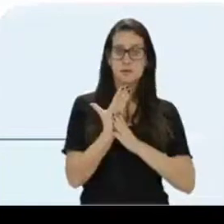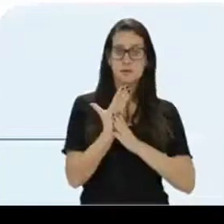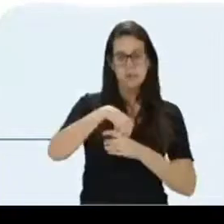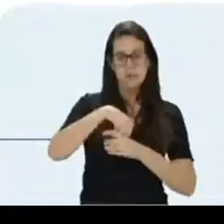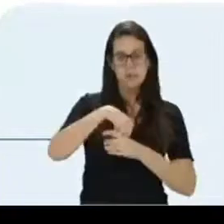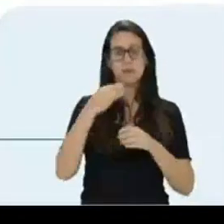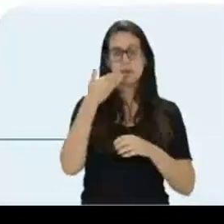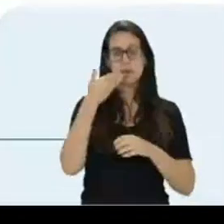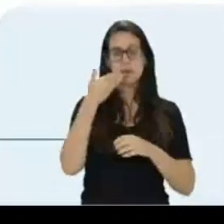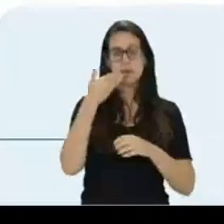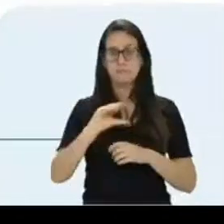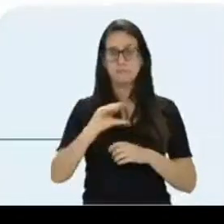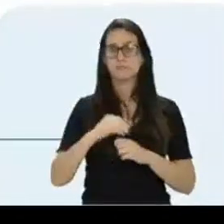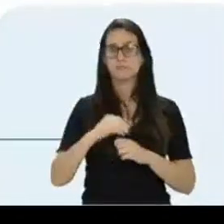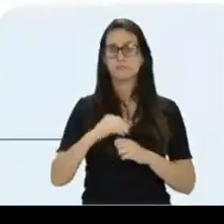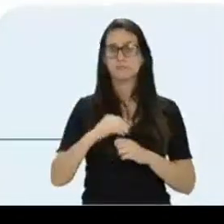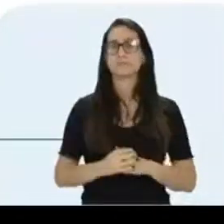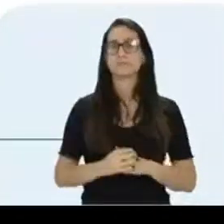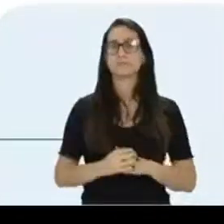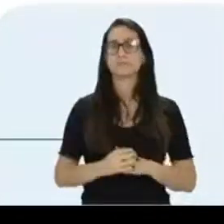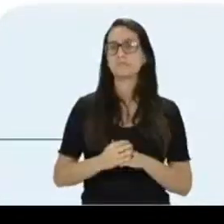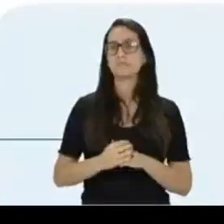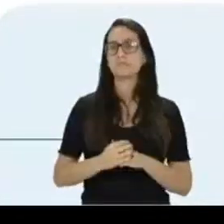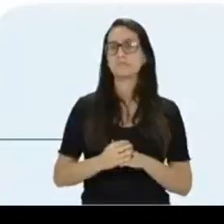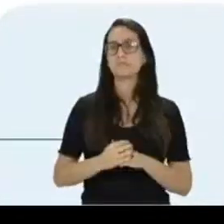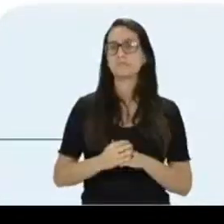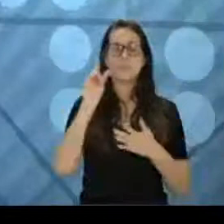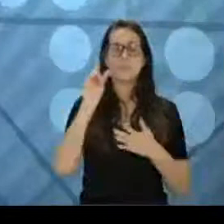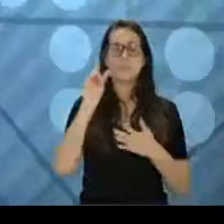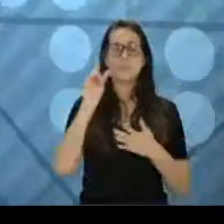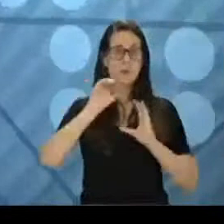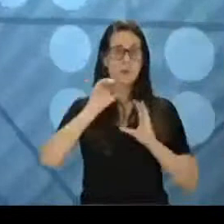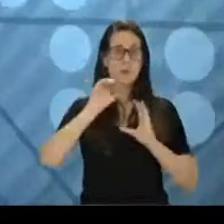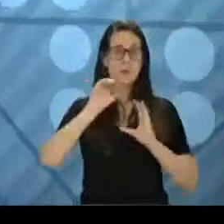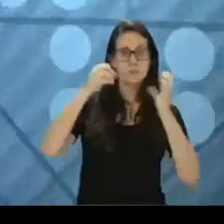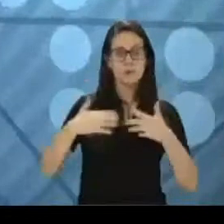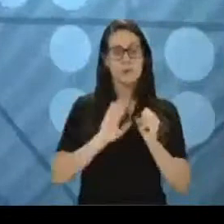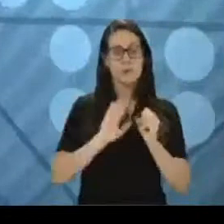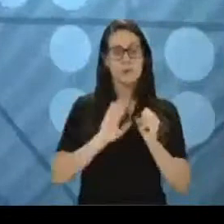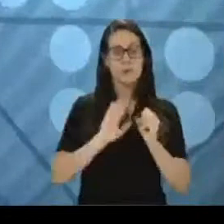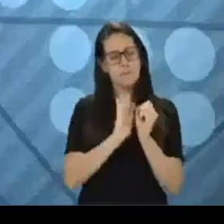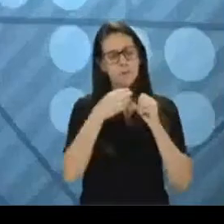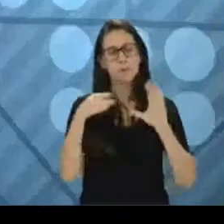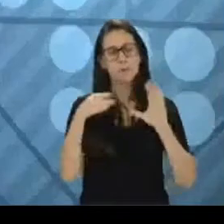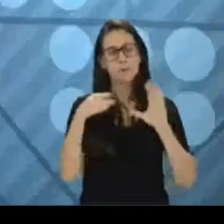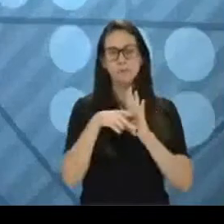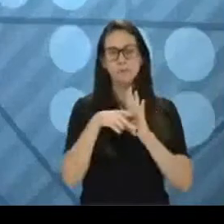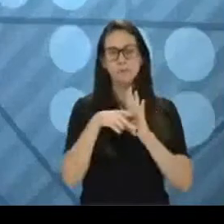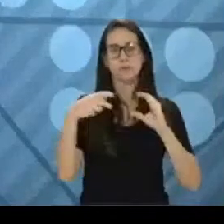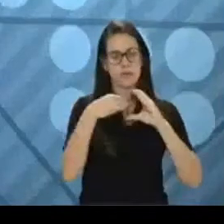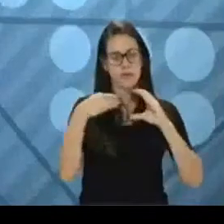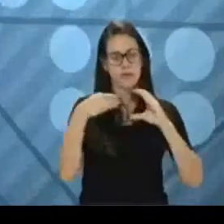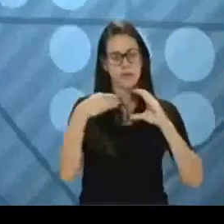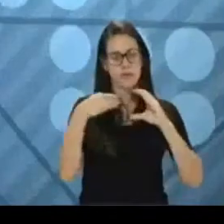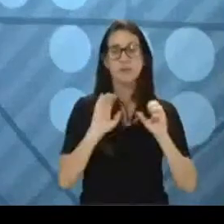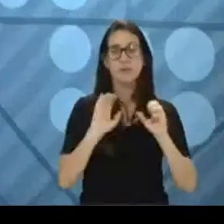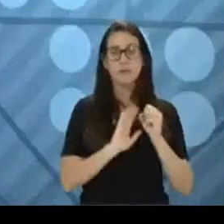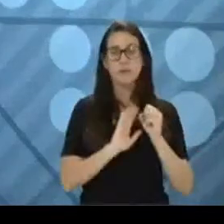de carboidratos. Então, para retomar os nossos conceitos, nós estamos vendo que a membrana plasmática ela tem essa função